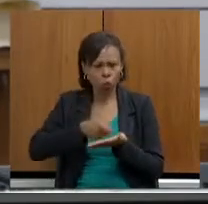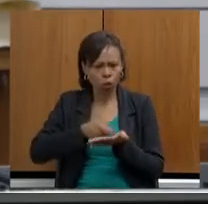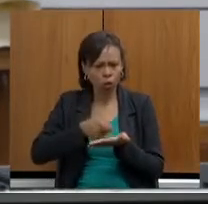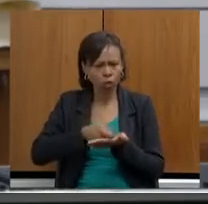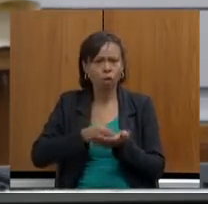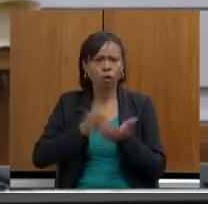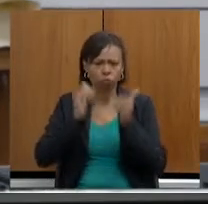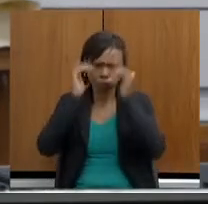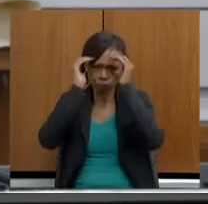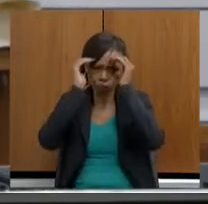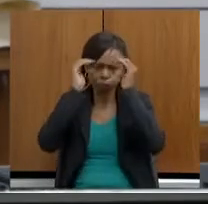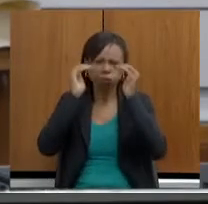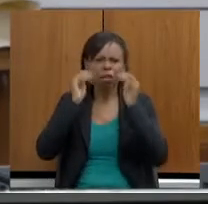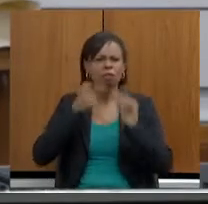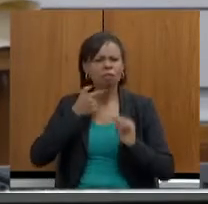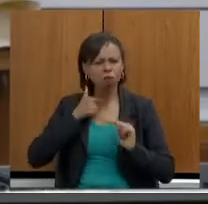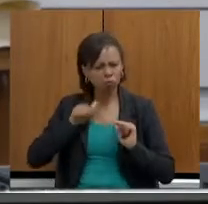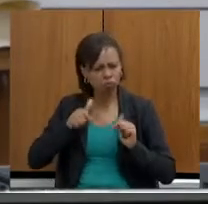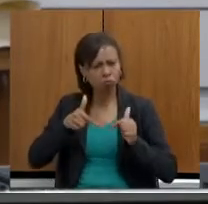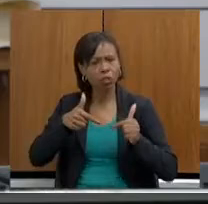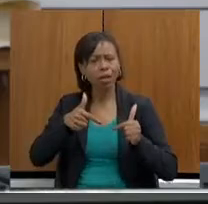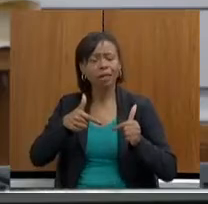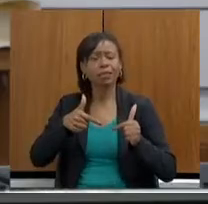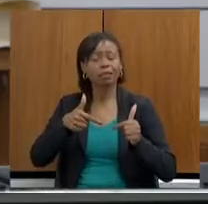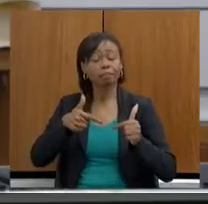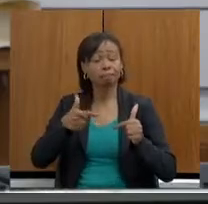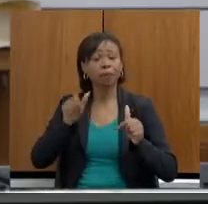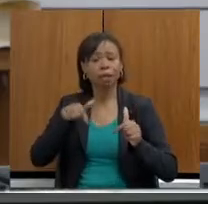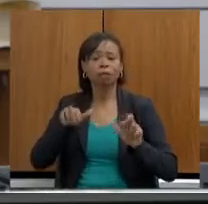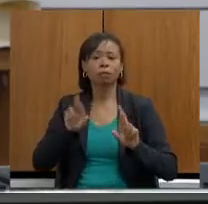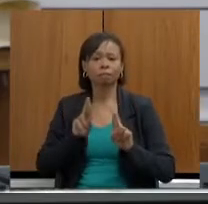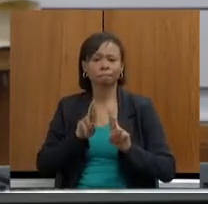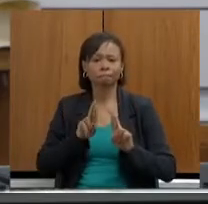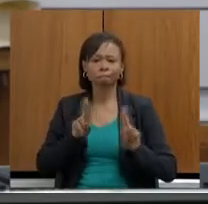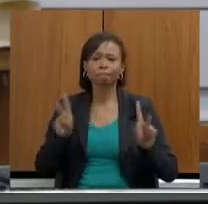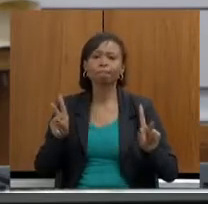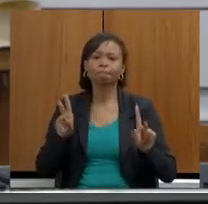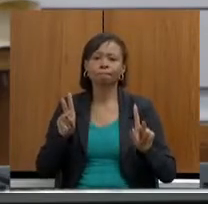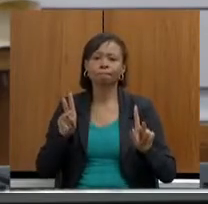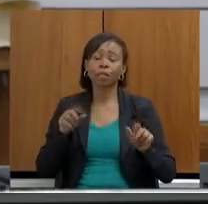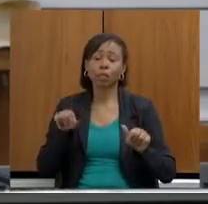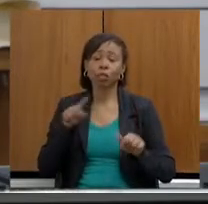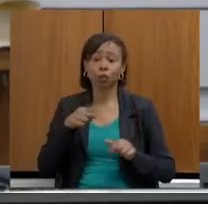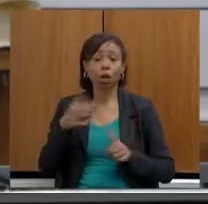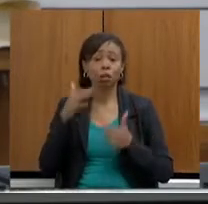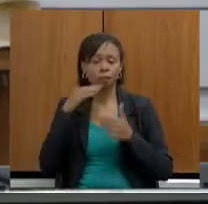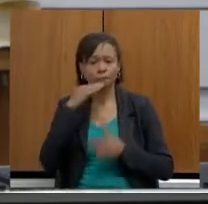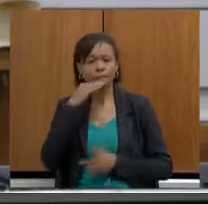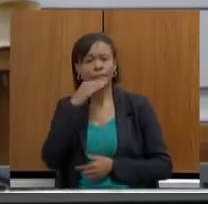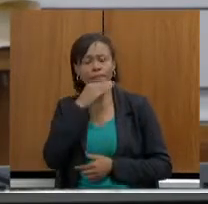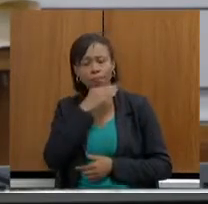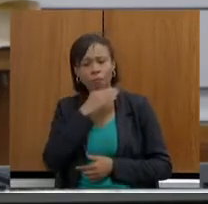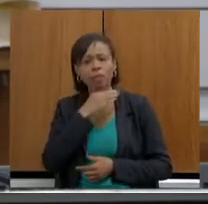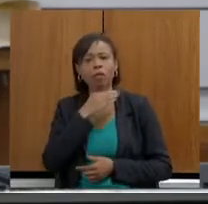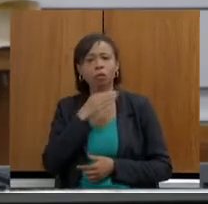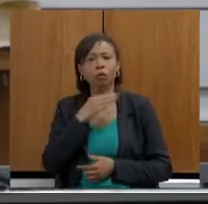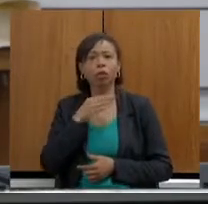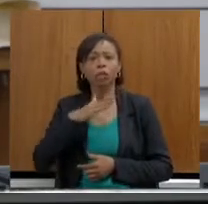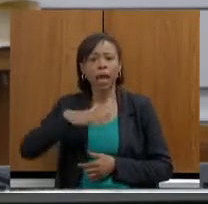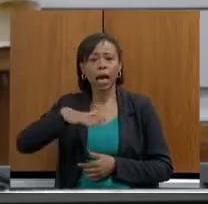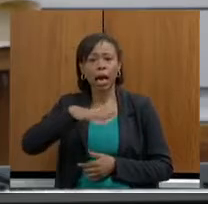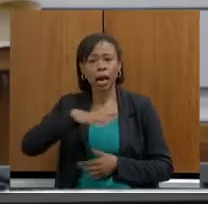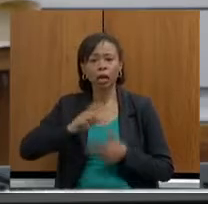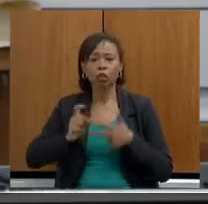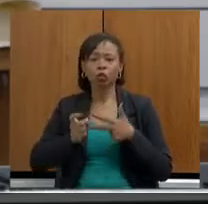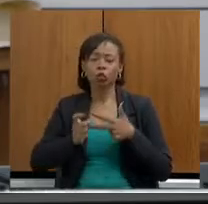muita vontade de fazê-lo que é uma diferença muito grande que a gente assistir com relação ao executivo